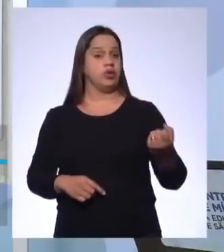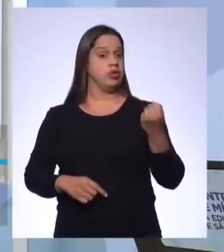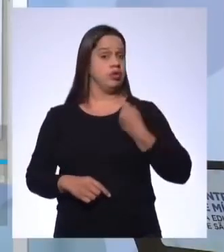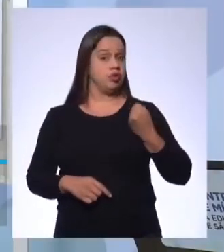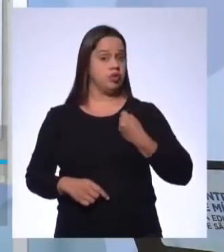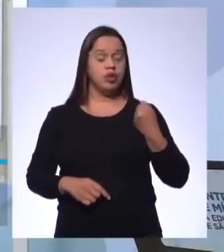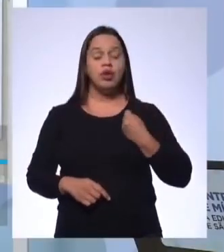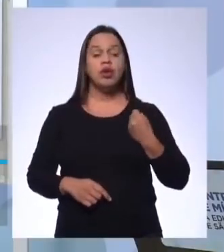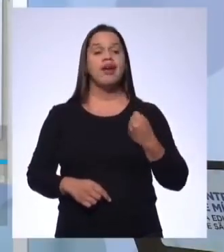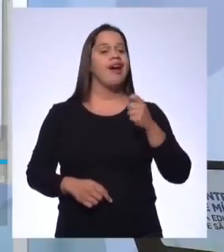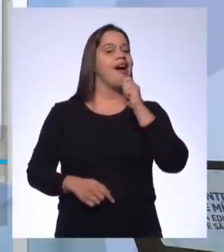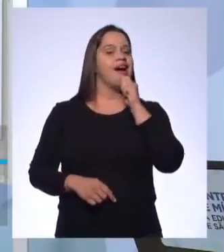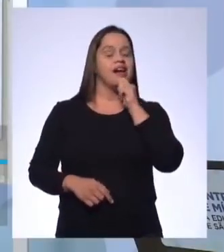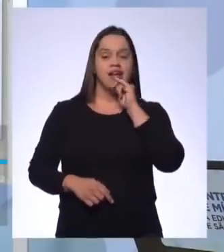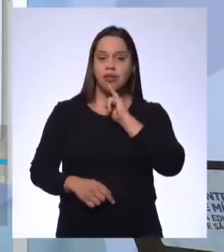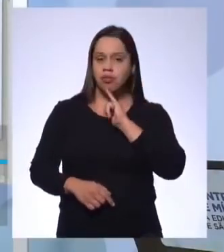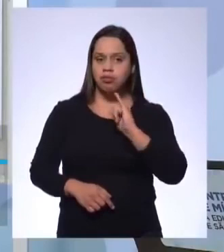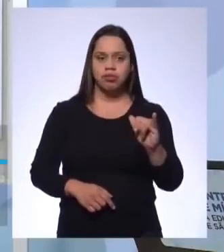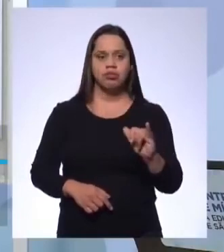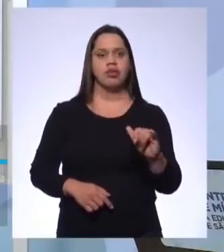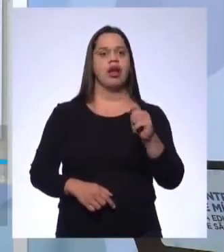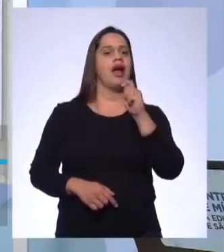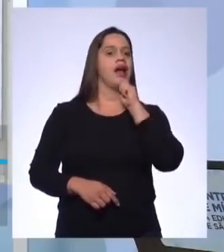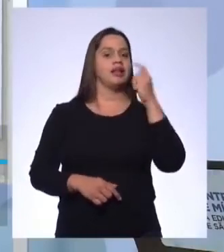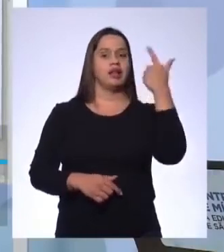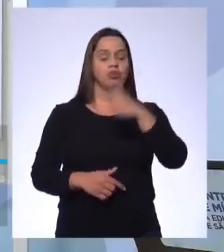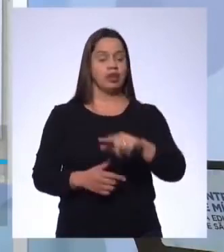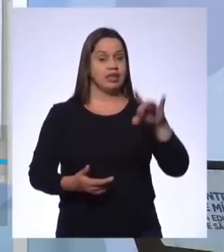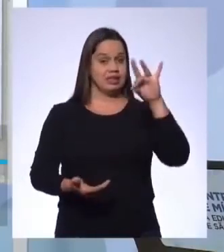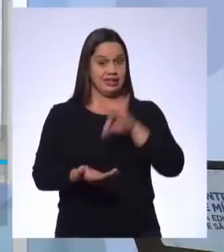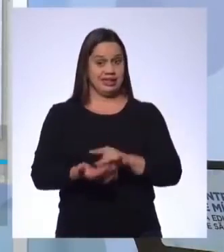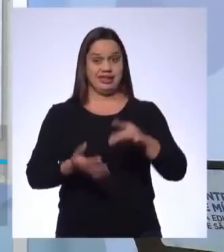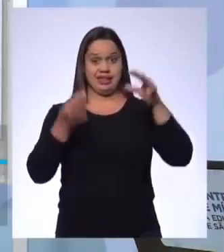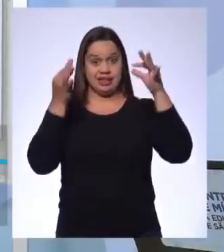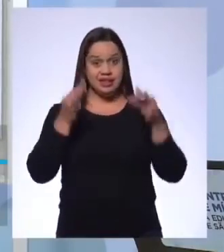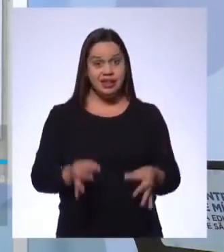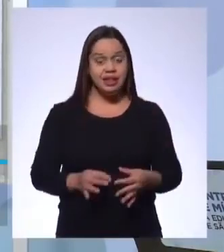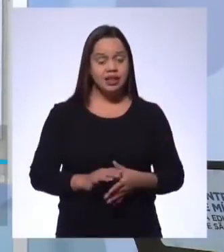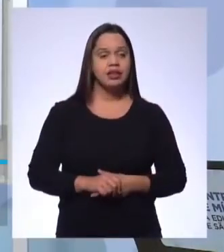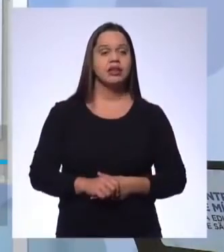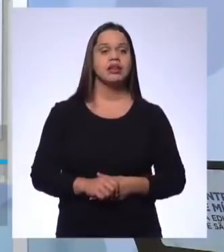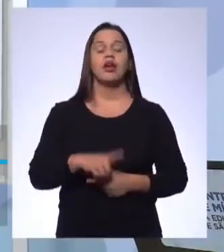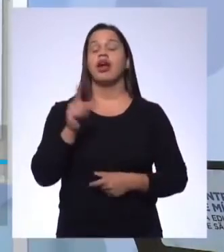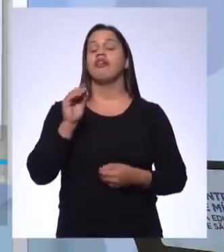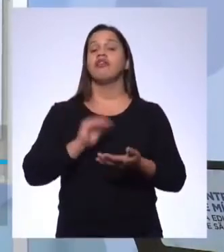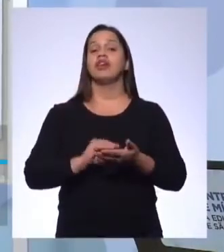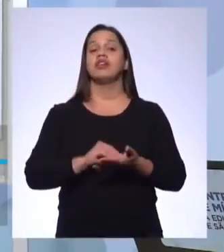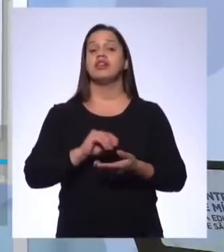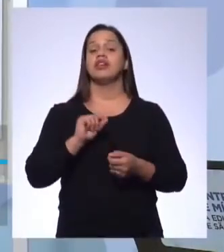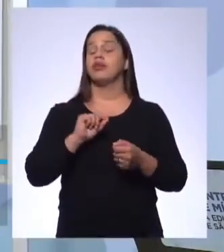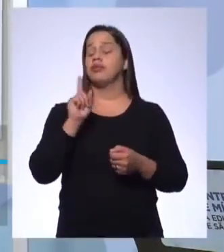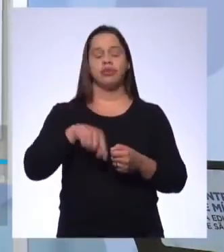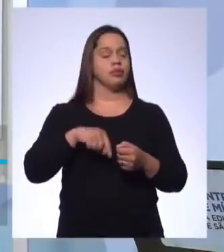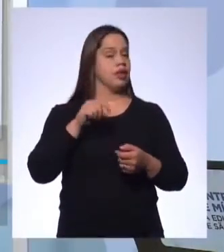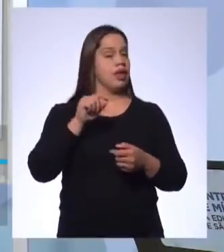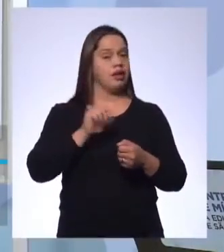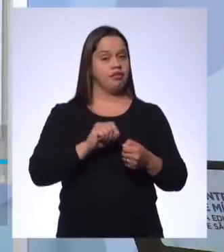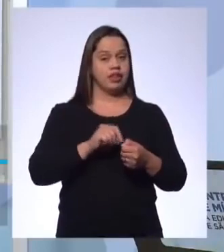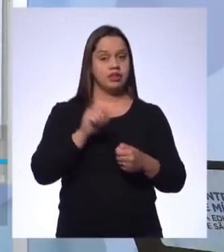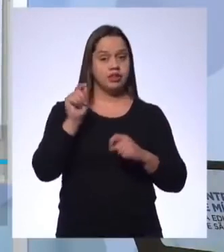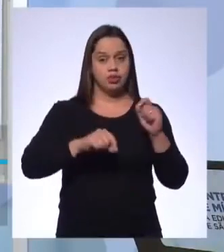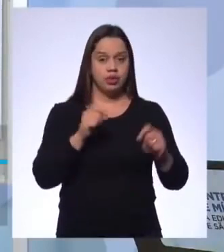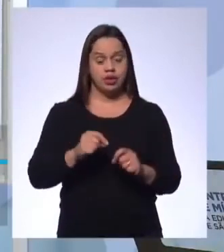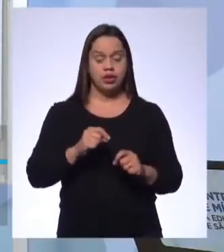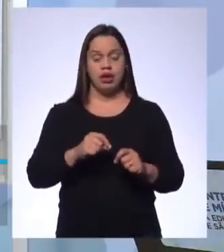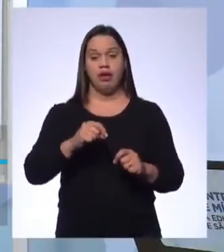foi informado, não é certo, tá? Ok? Então, isso é o quê? Fazer inferência e usar o meu conhecimento